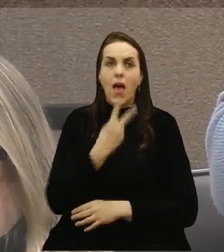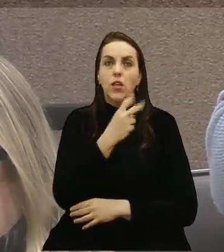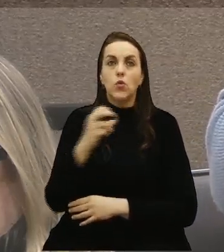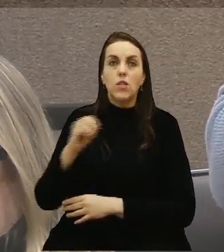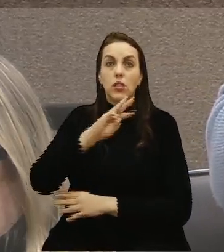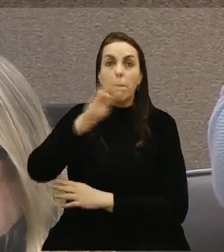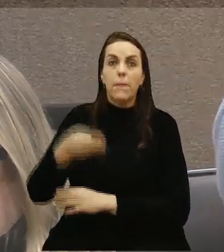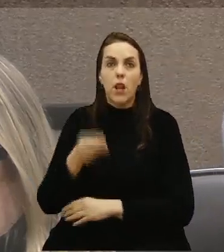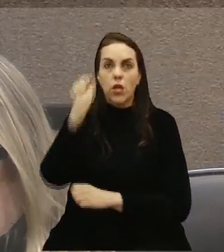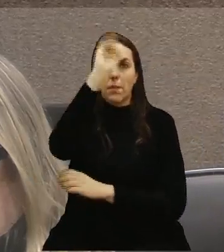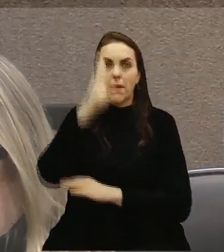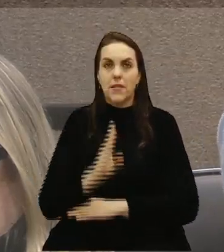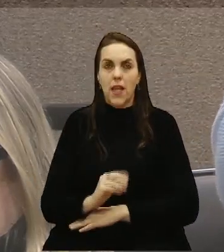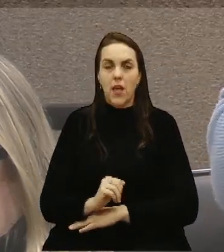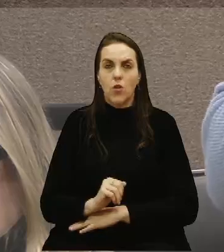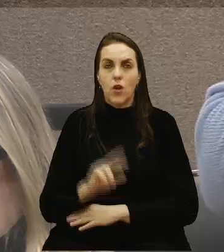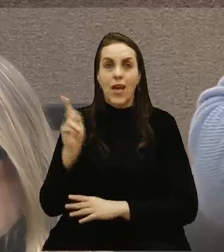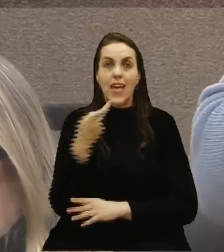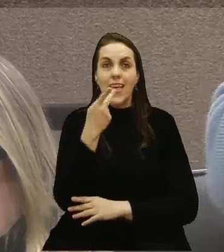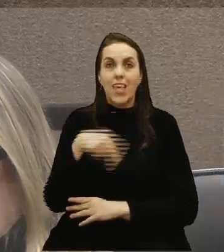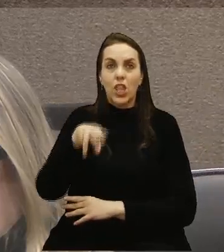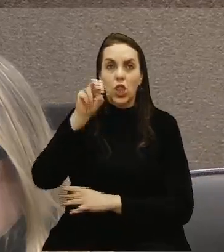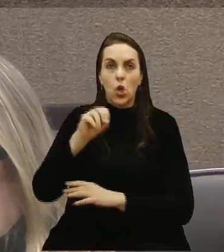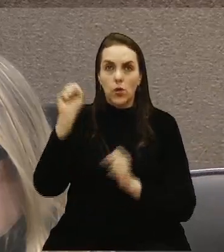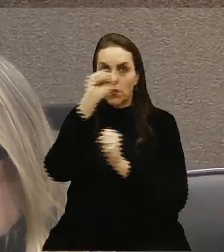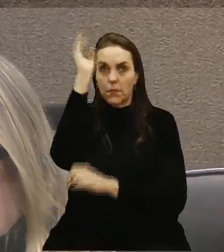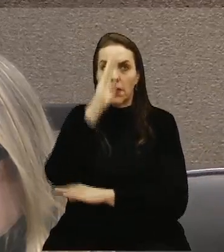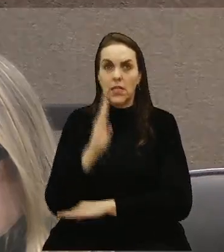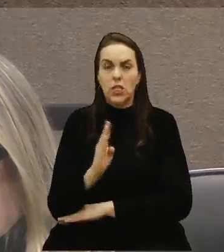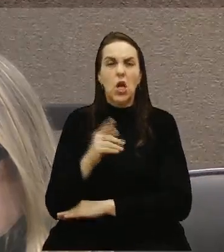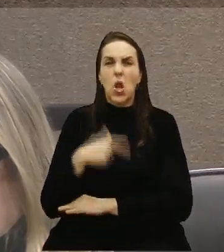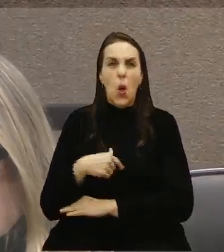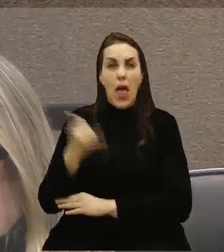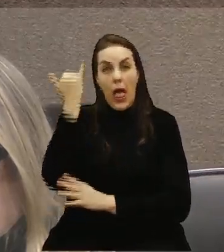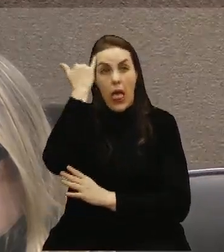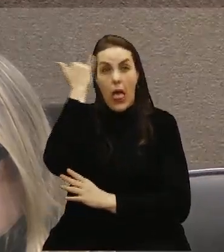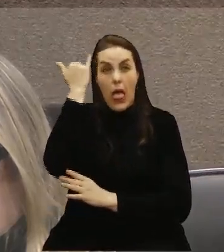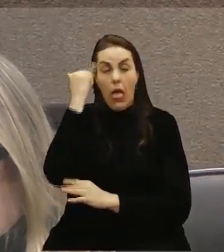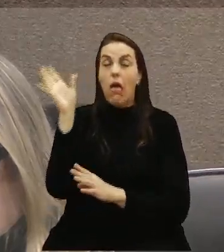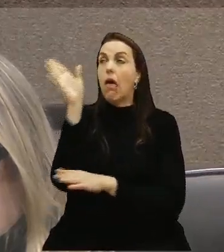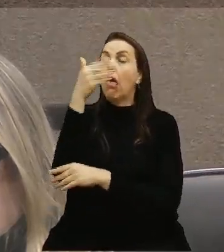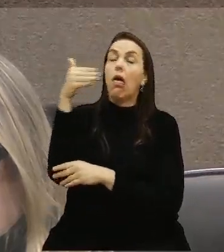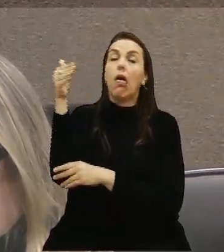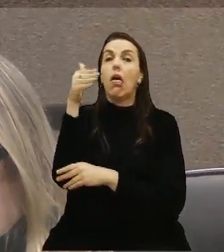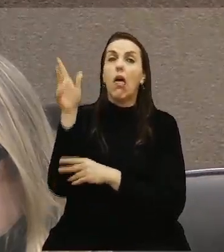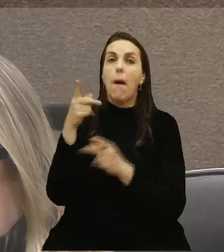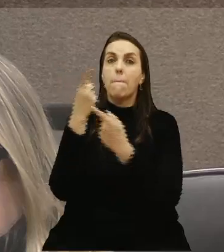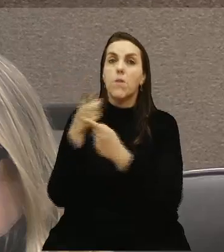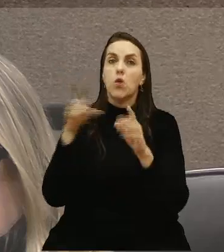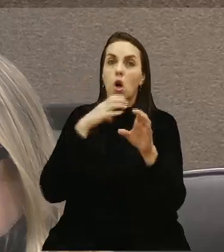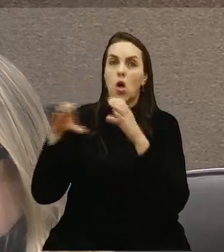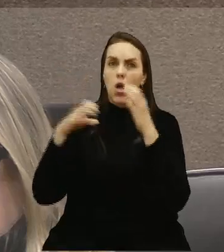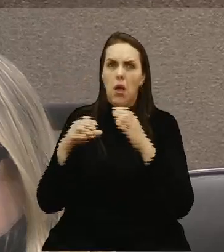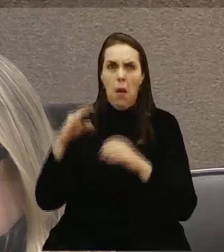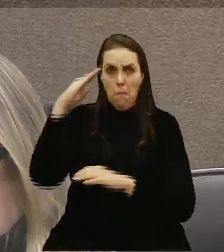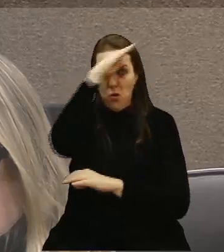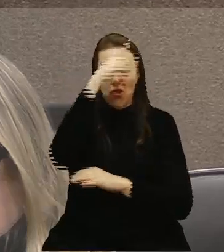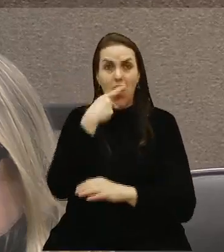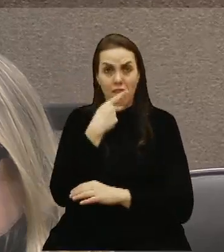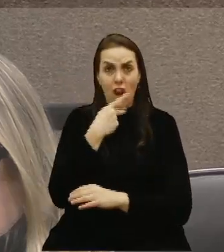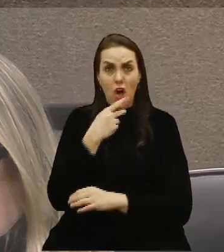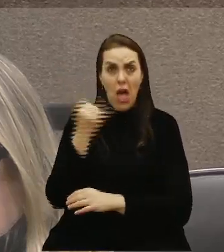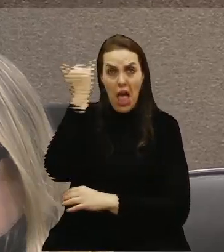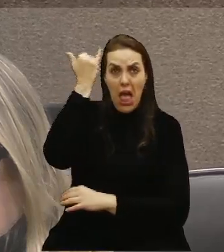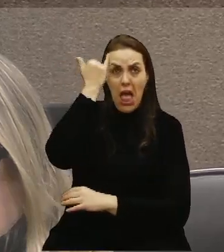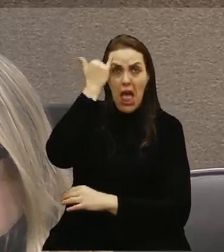brasileiros. O hino nacional não é teu. Não é daqueles trouxa que ficavam cantando o hino. Porque quem disse trouxa foi o próprio Bolsonaro. Ficava cantando o hino